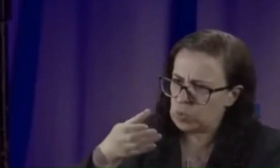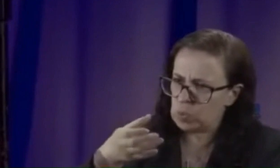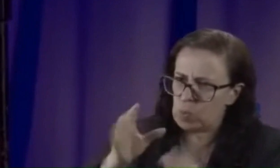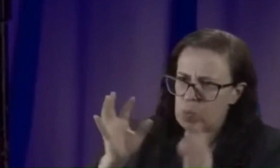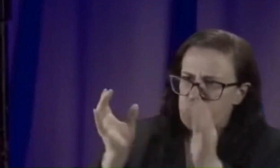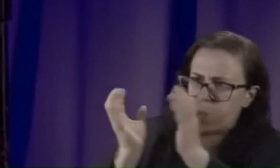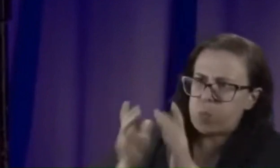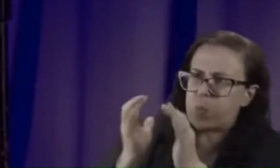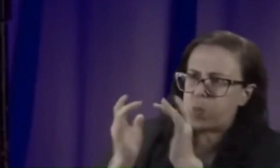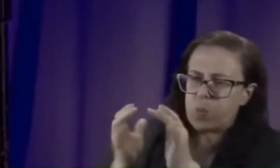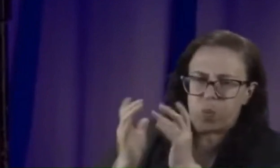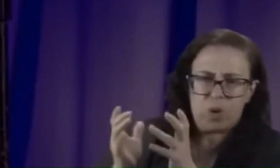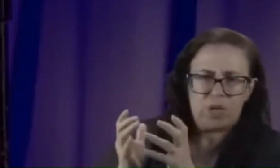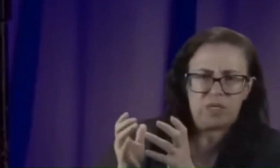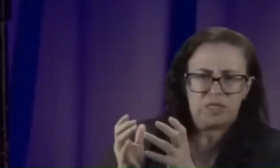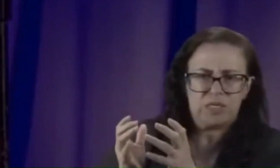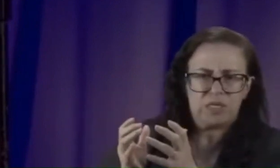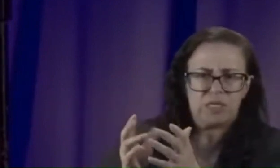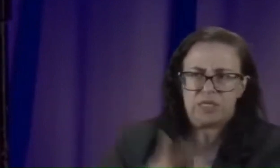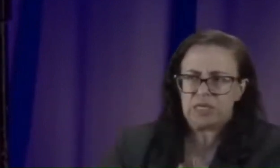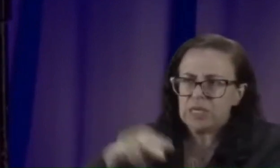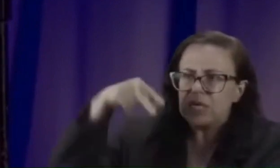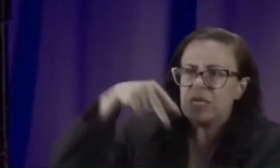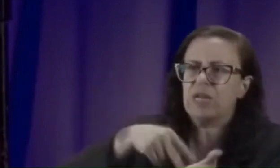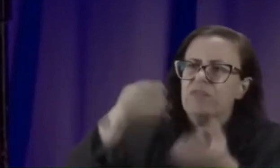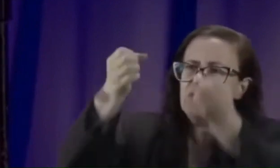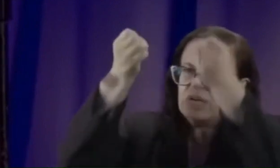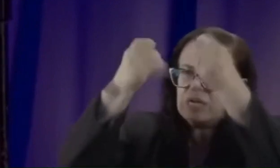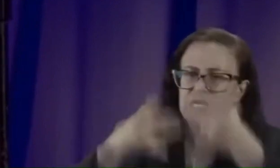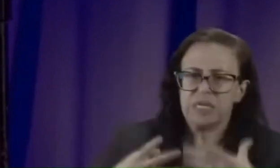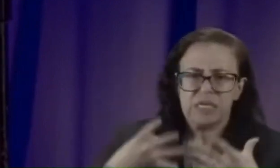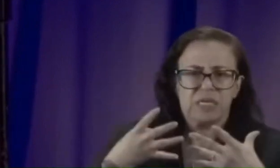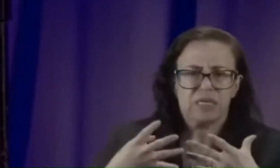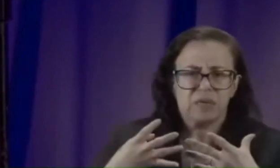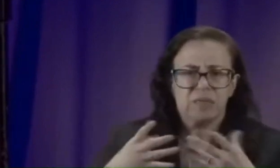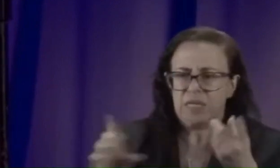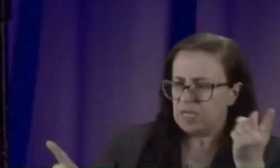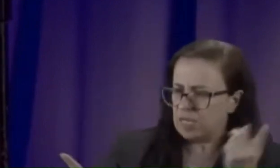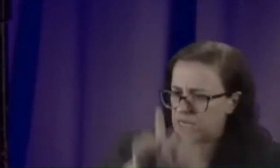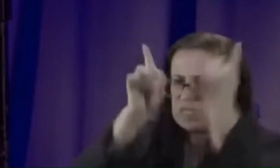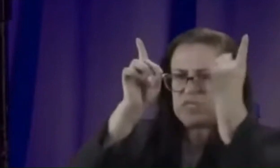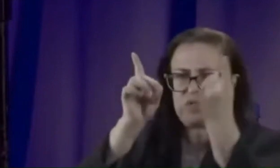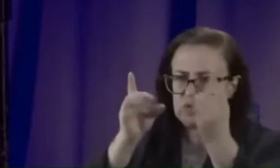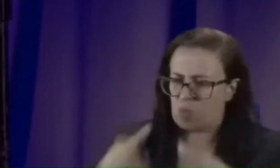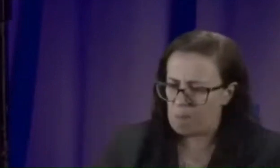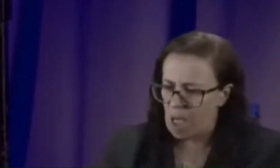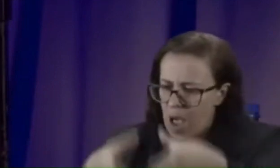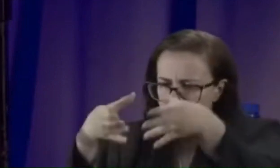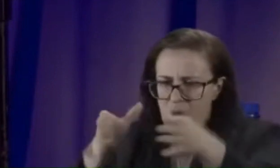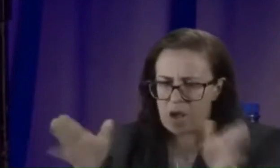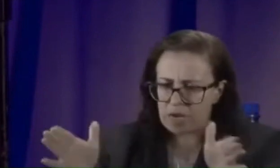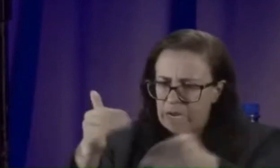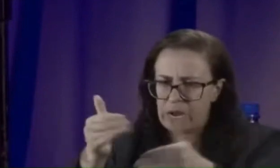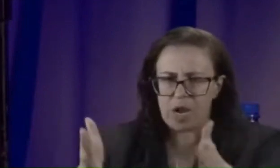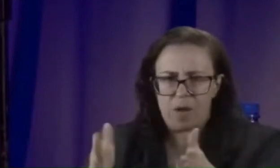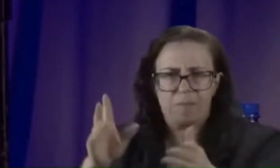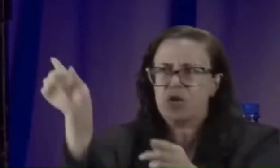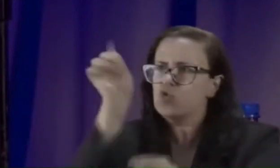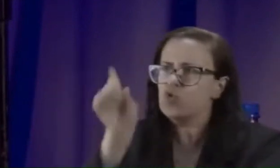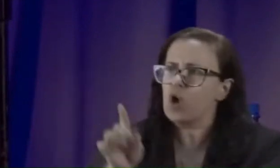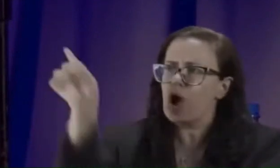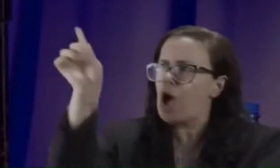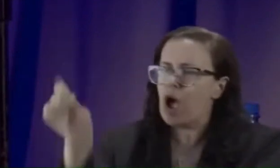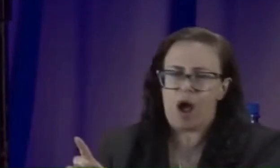Röntgen levanta-se e descreve que, tendo descoberto a câmara de raios,